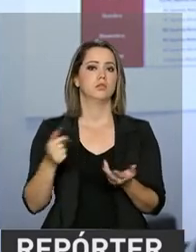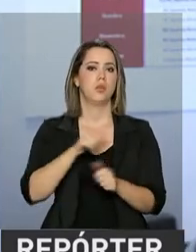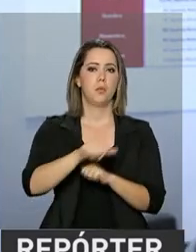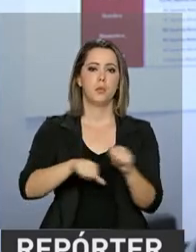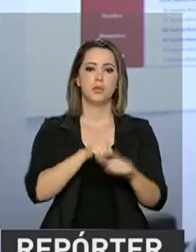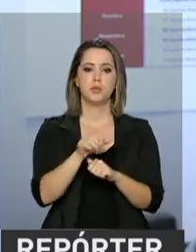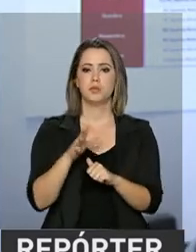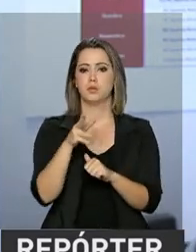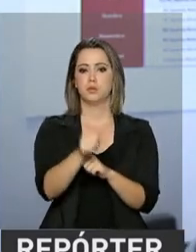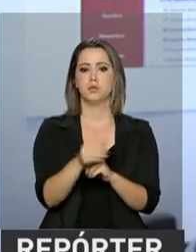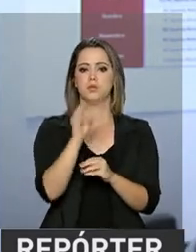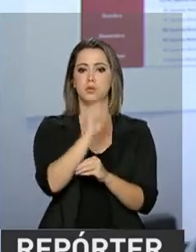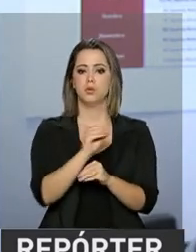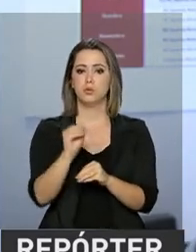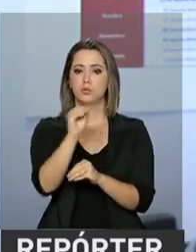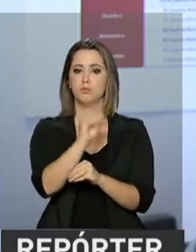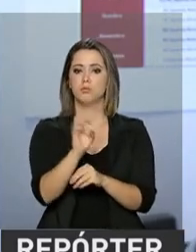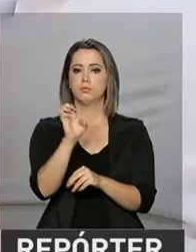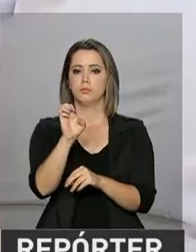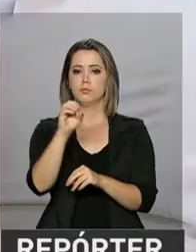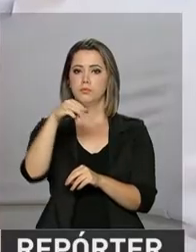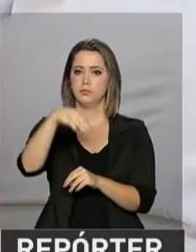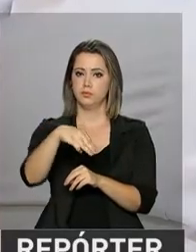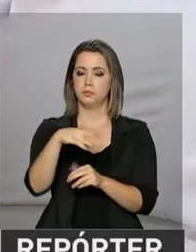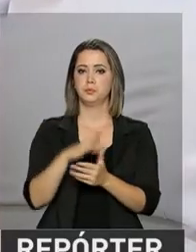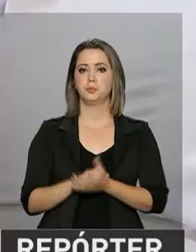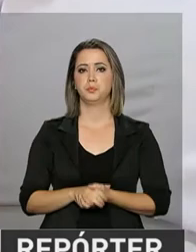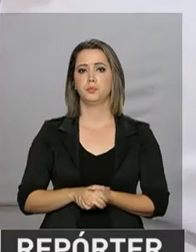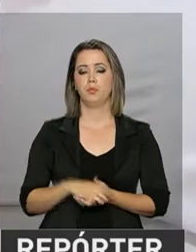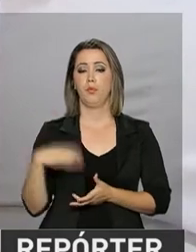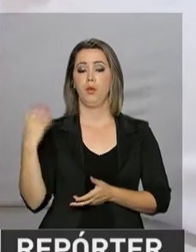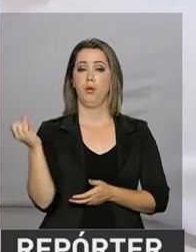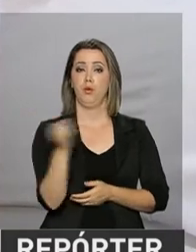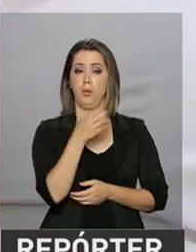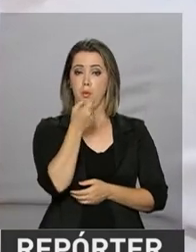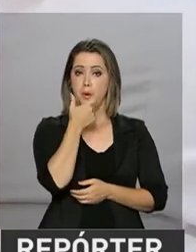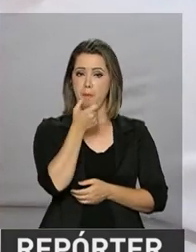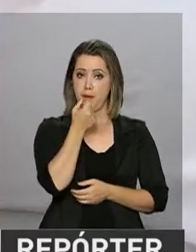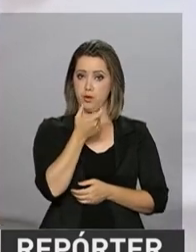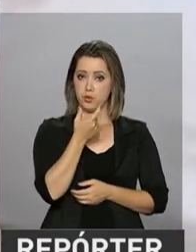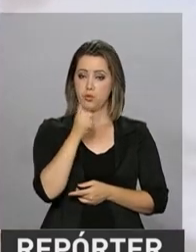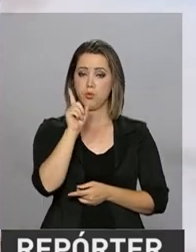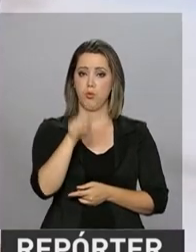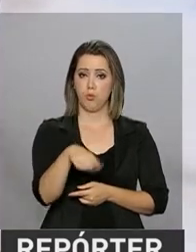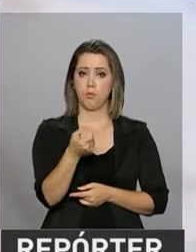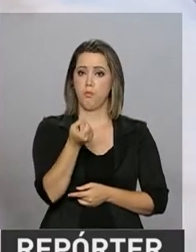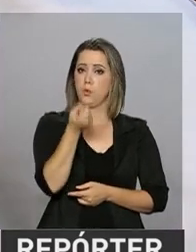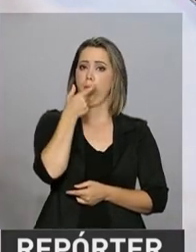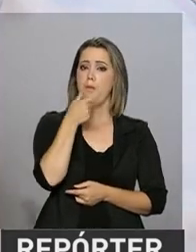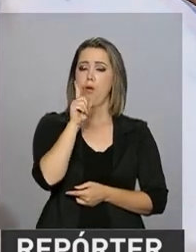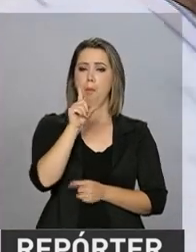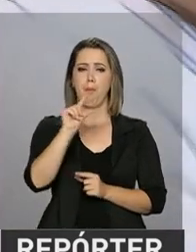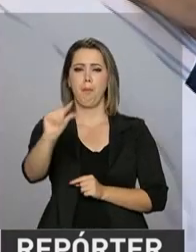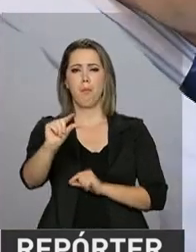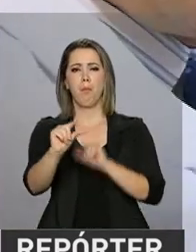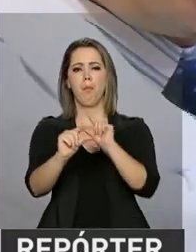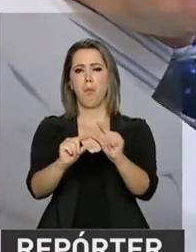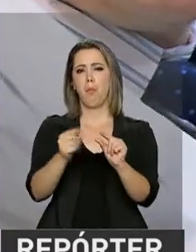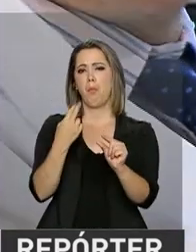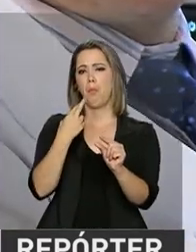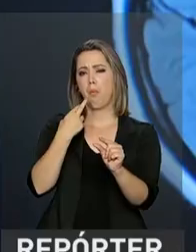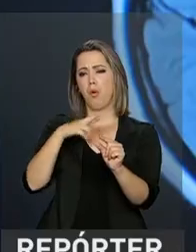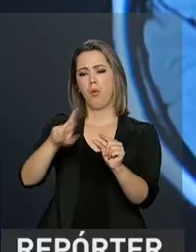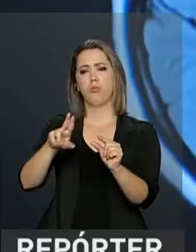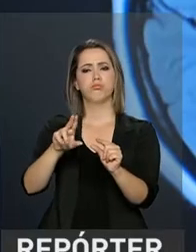nas obras do tratamento da esclerose músicos a possibilidade de um remédio oral e com poucos efeitos colaterais para tratar a esclerose